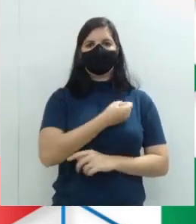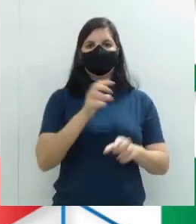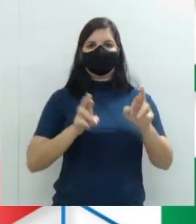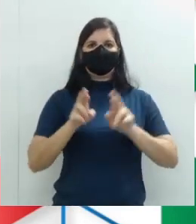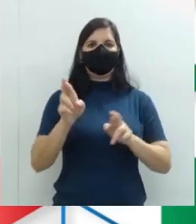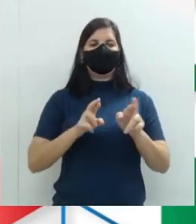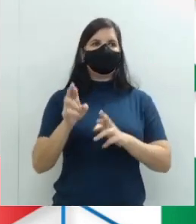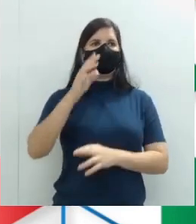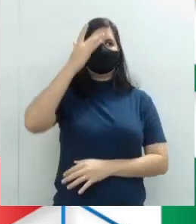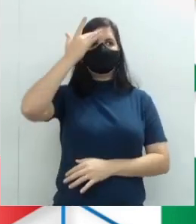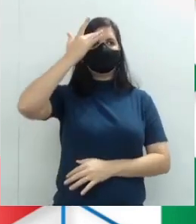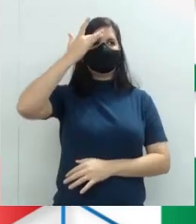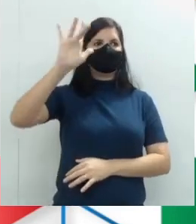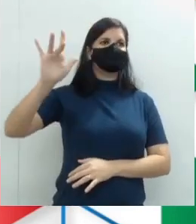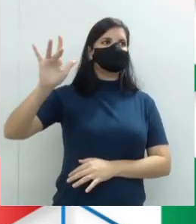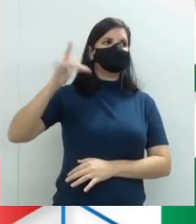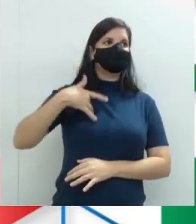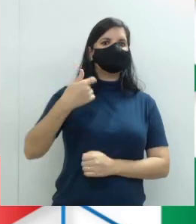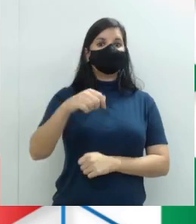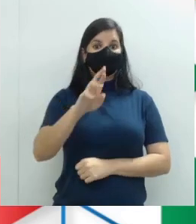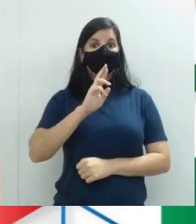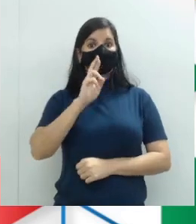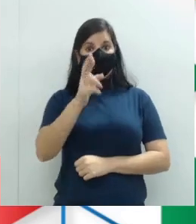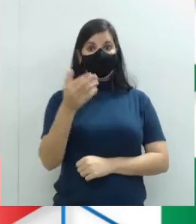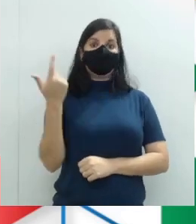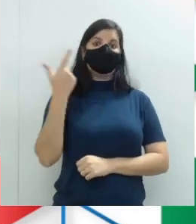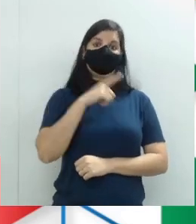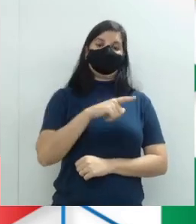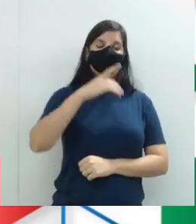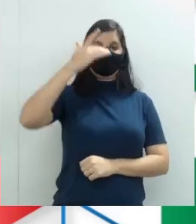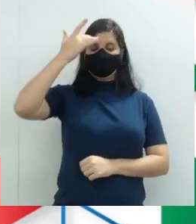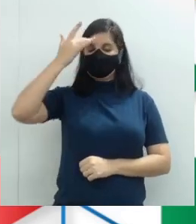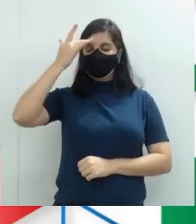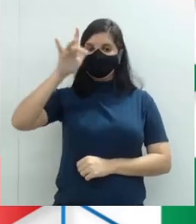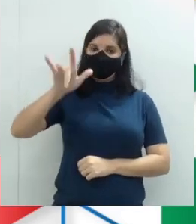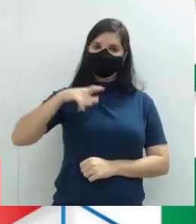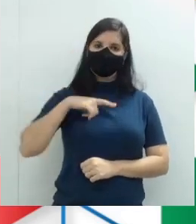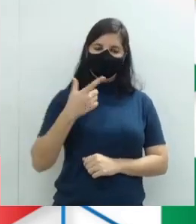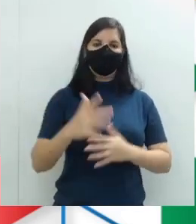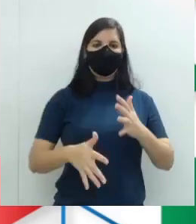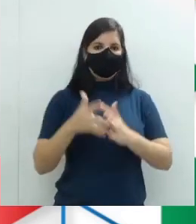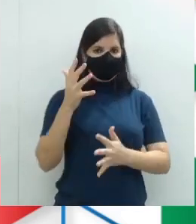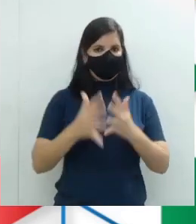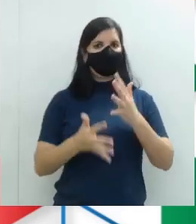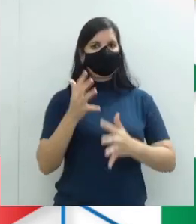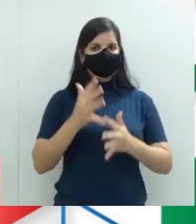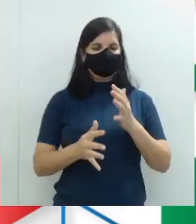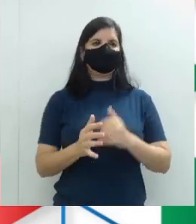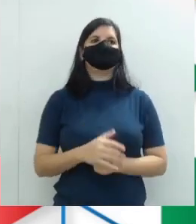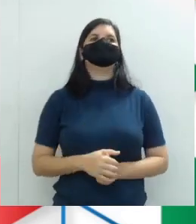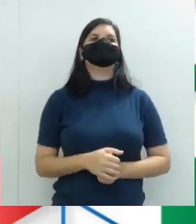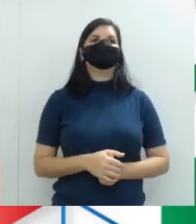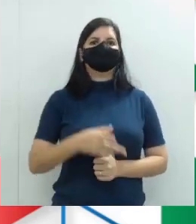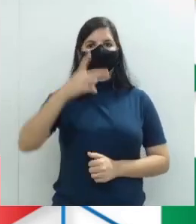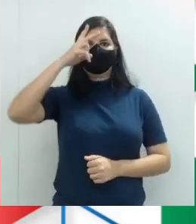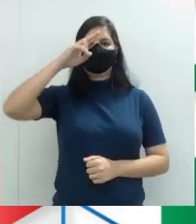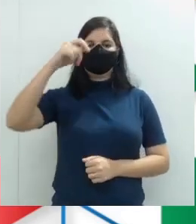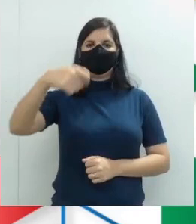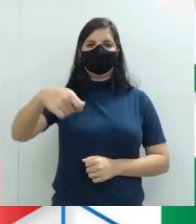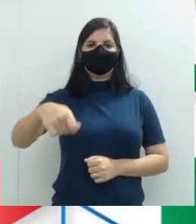primos, se eu souber. Se você souber, você resolve. Se você não souber, aí tá atrapalhado para resolver, tá bom? Tem que lembrar disso